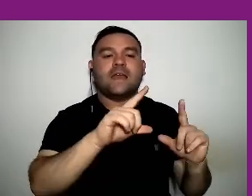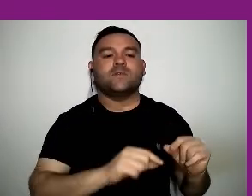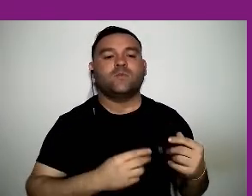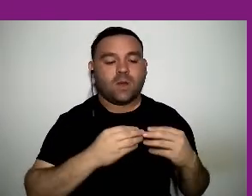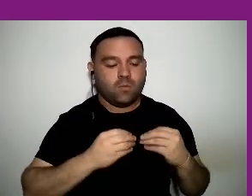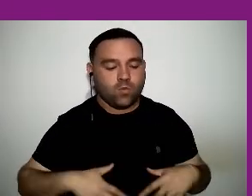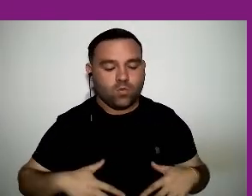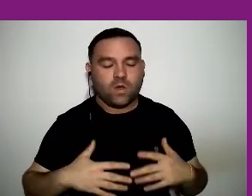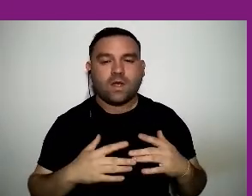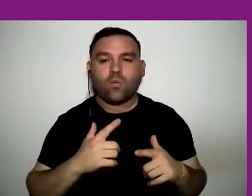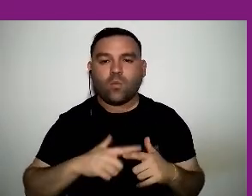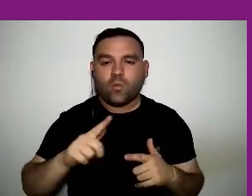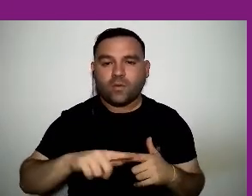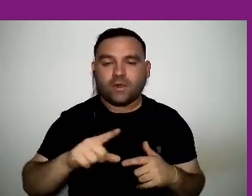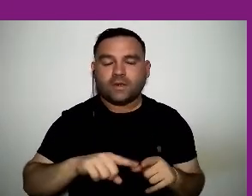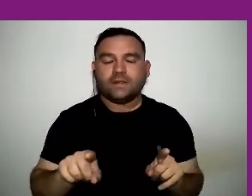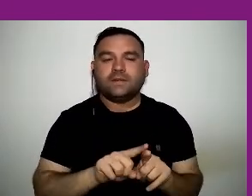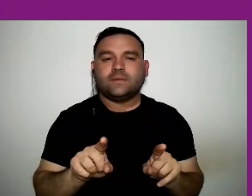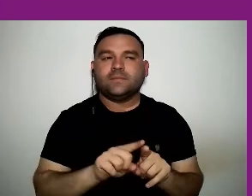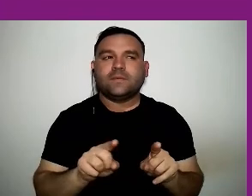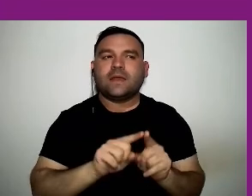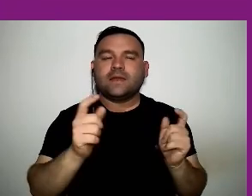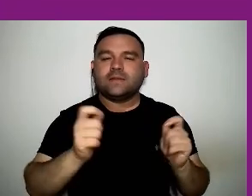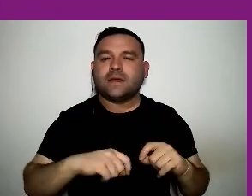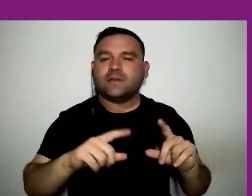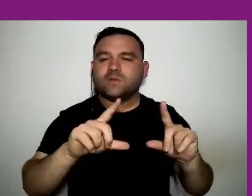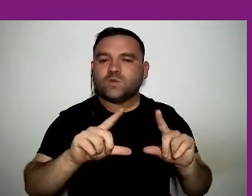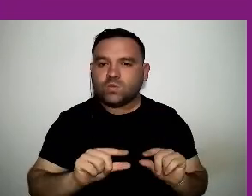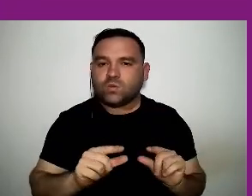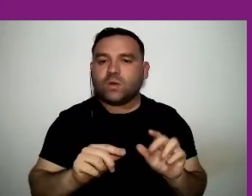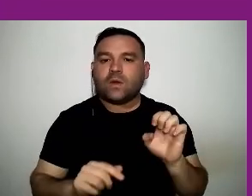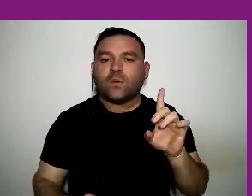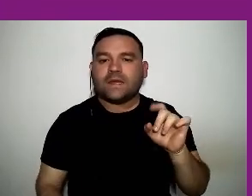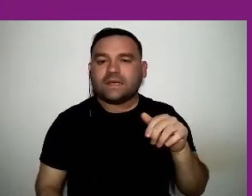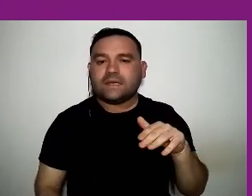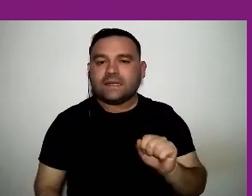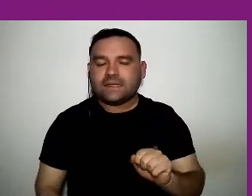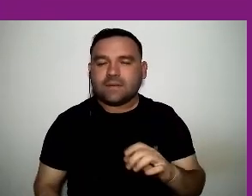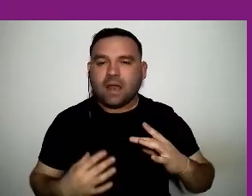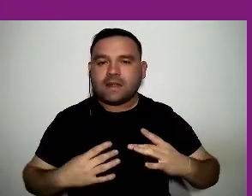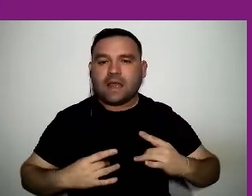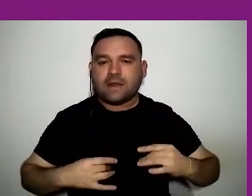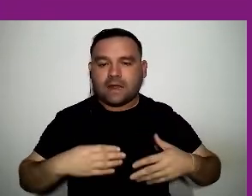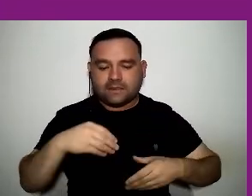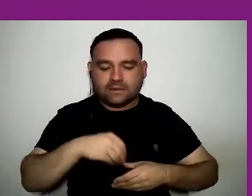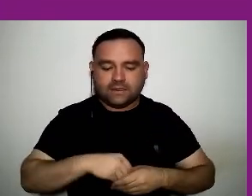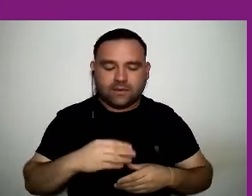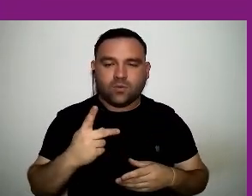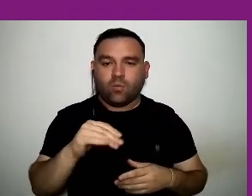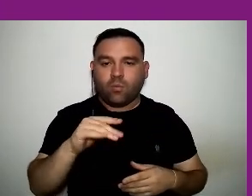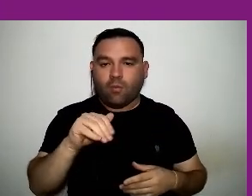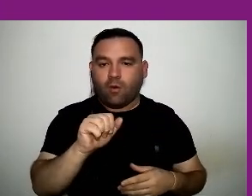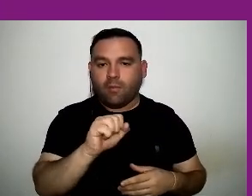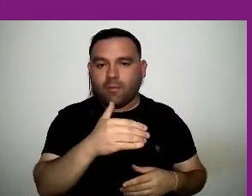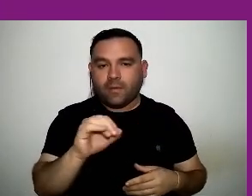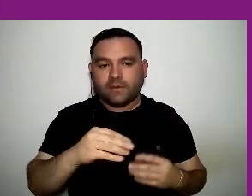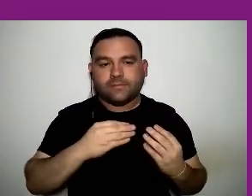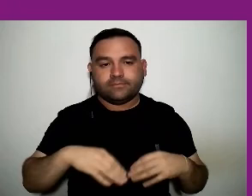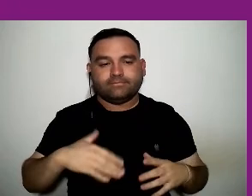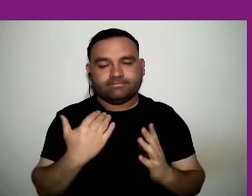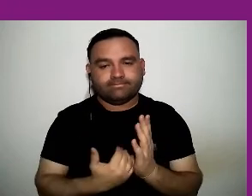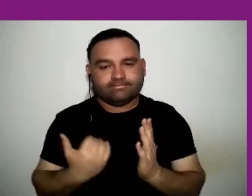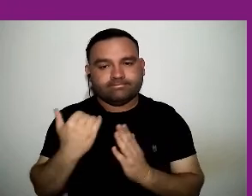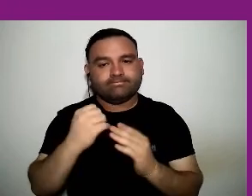lesão, diminuir o leak capilar e até mesmo o edema que se forma nesses pulmões que vão ser ainda mais lesados,